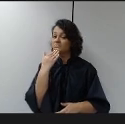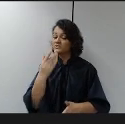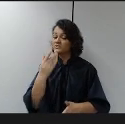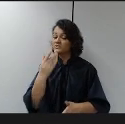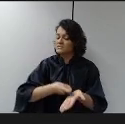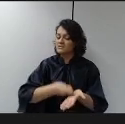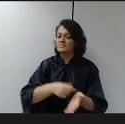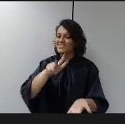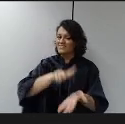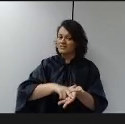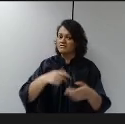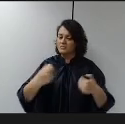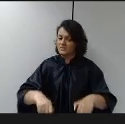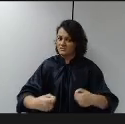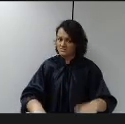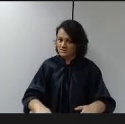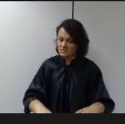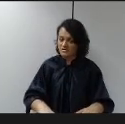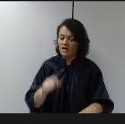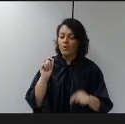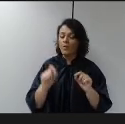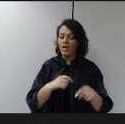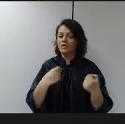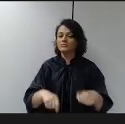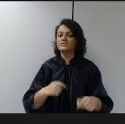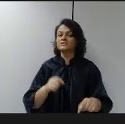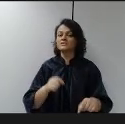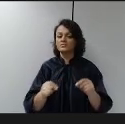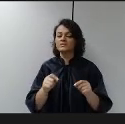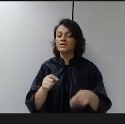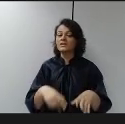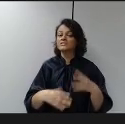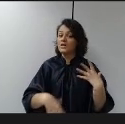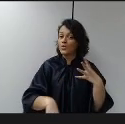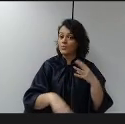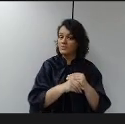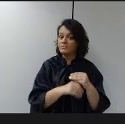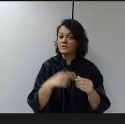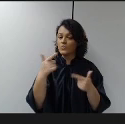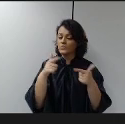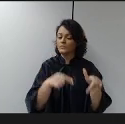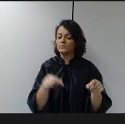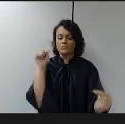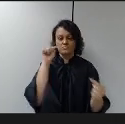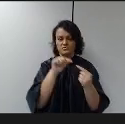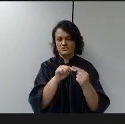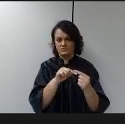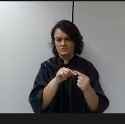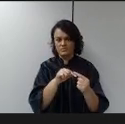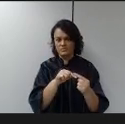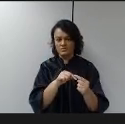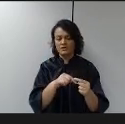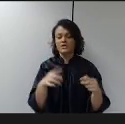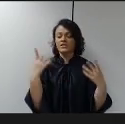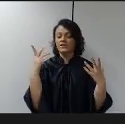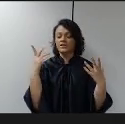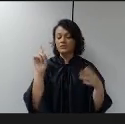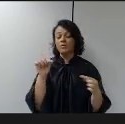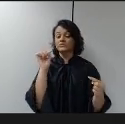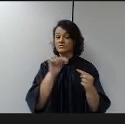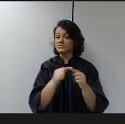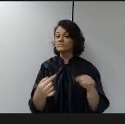da cláusula de barreira é que seja fundamentado em critérios objetivos relacionados à